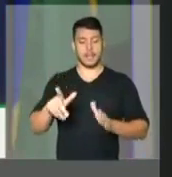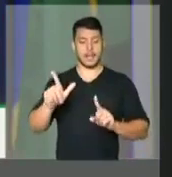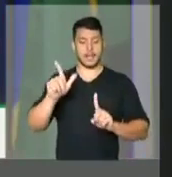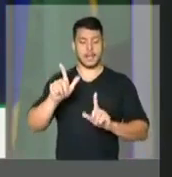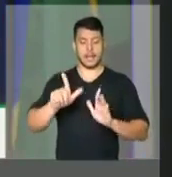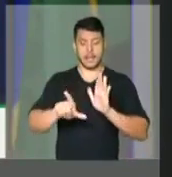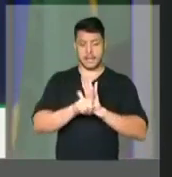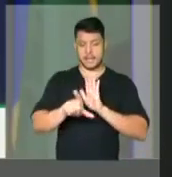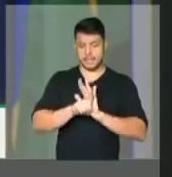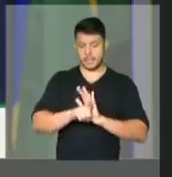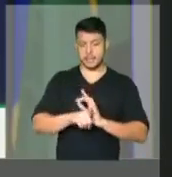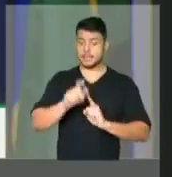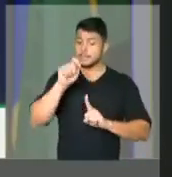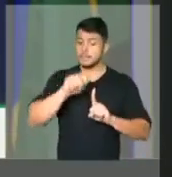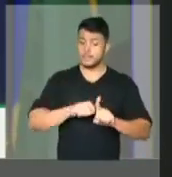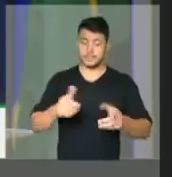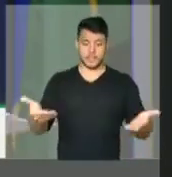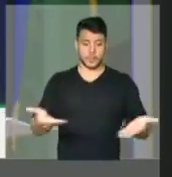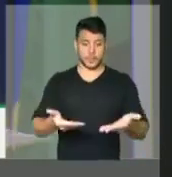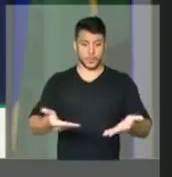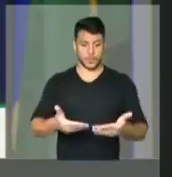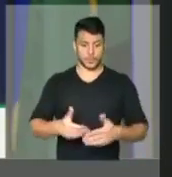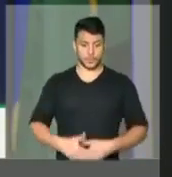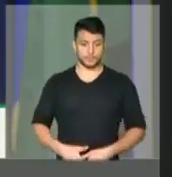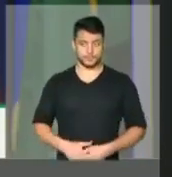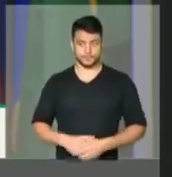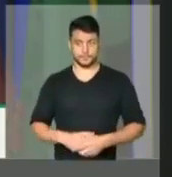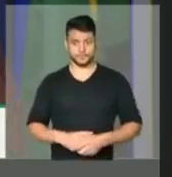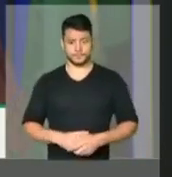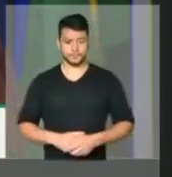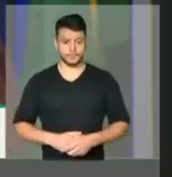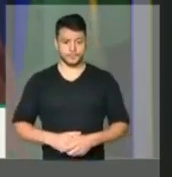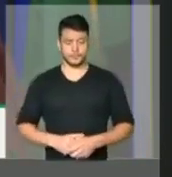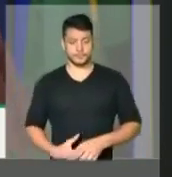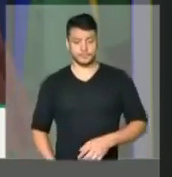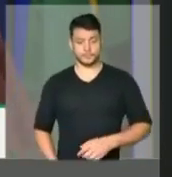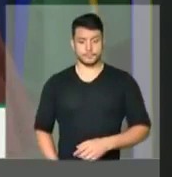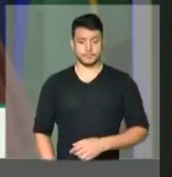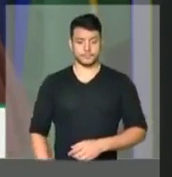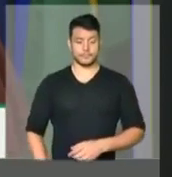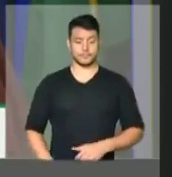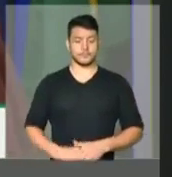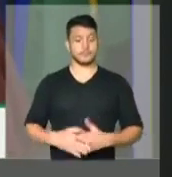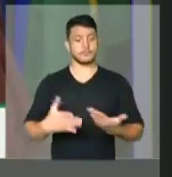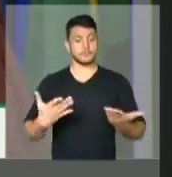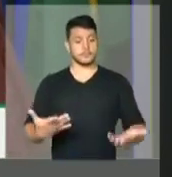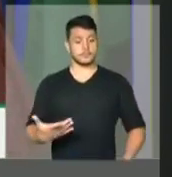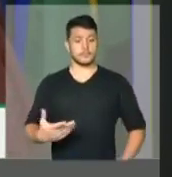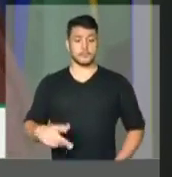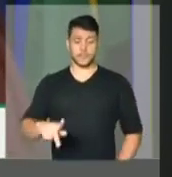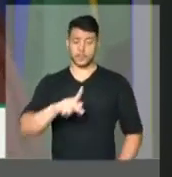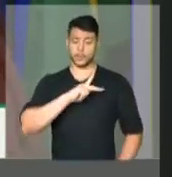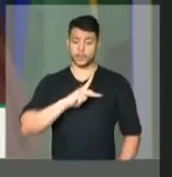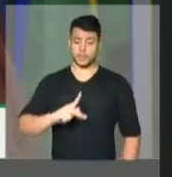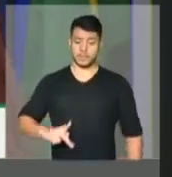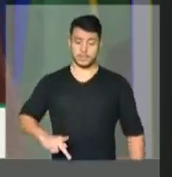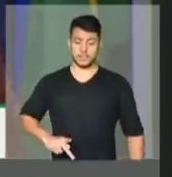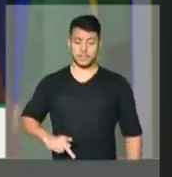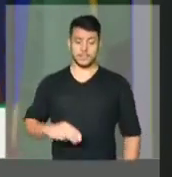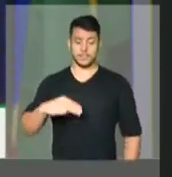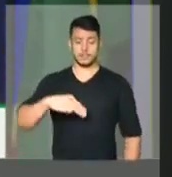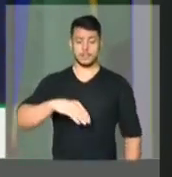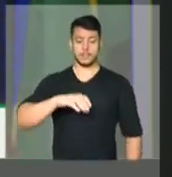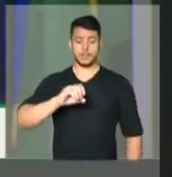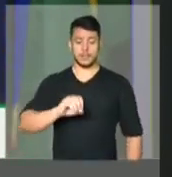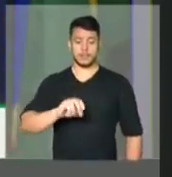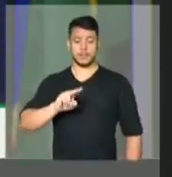ainda neste mês de outubro, e houve um comprometimento do nosso vice-presidente da República, Hamilton Mourão, com esta